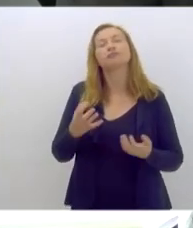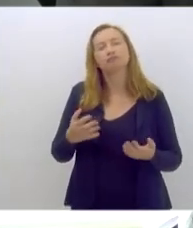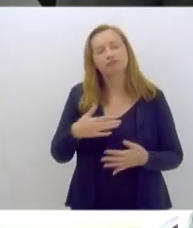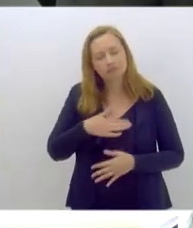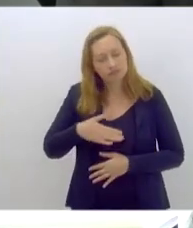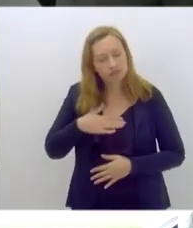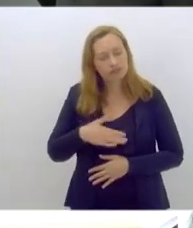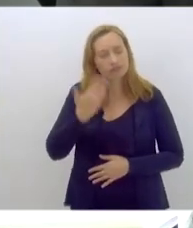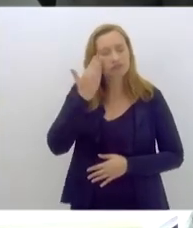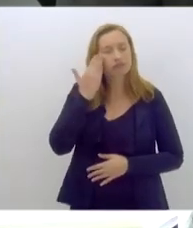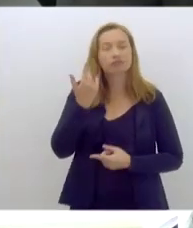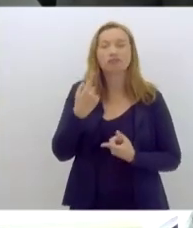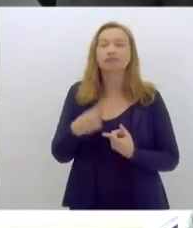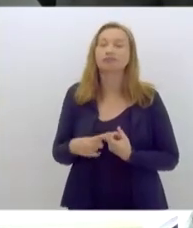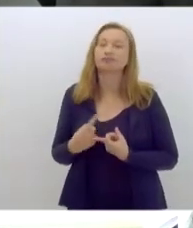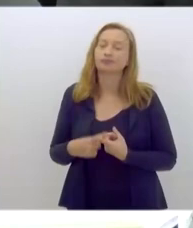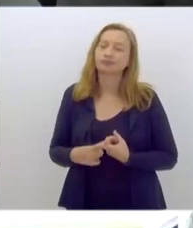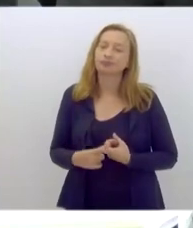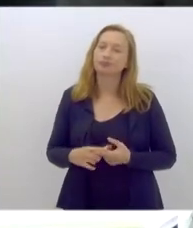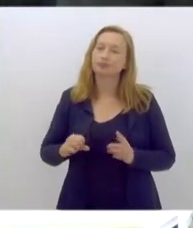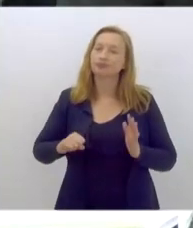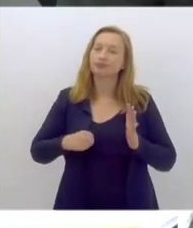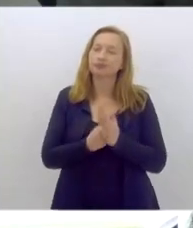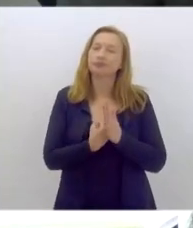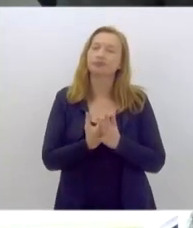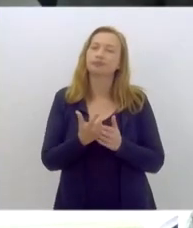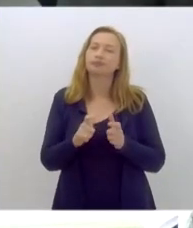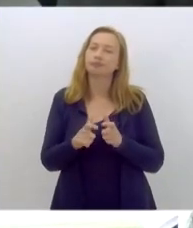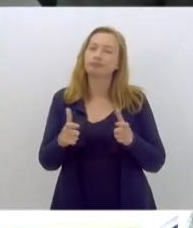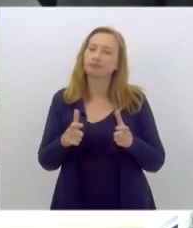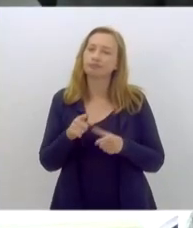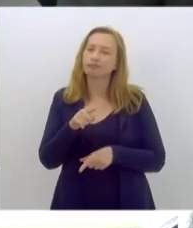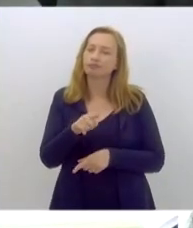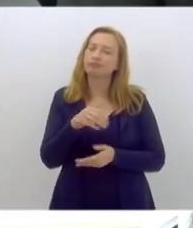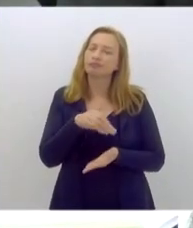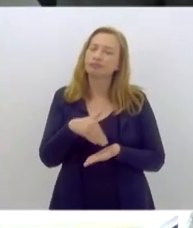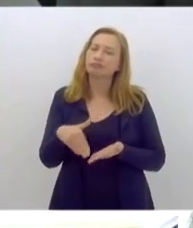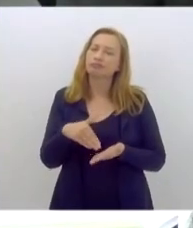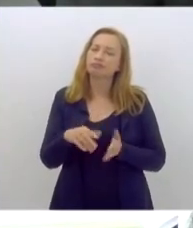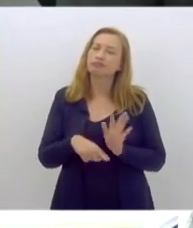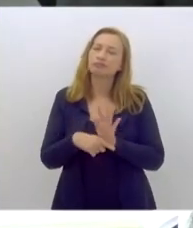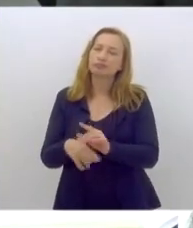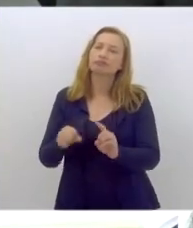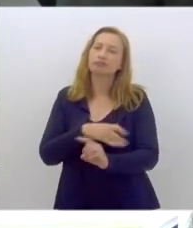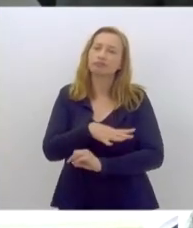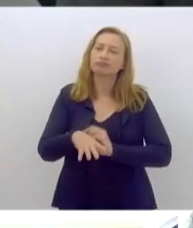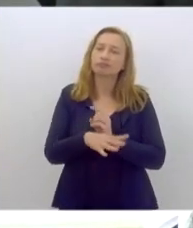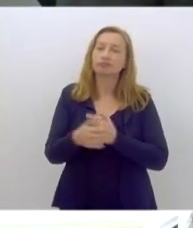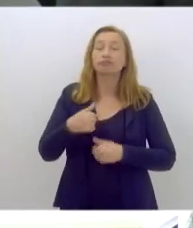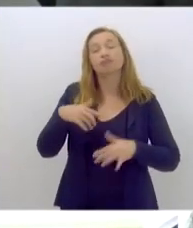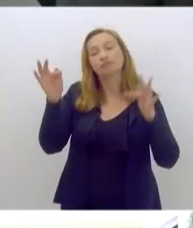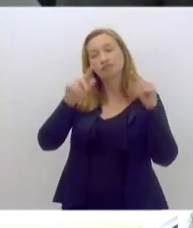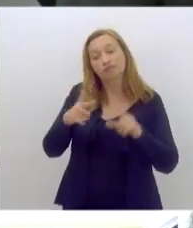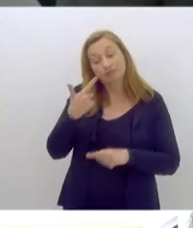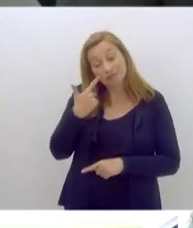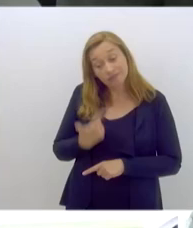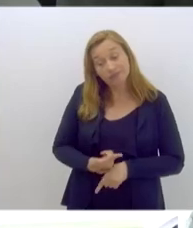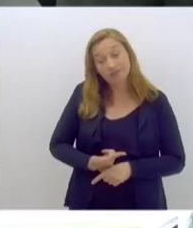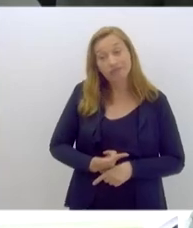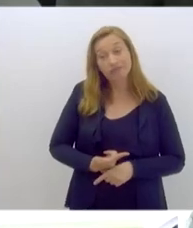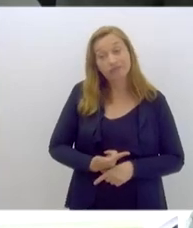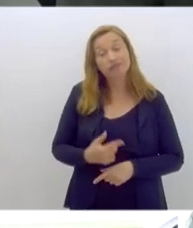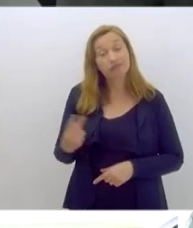de entender porque esse Impacto Tão grande aí na Secretaria de Assistência Social Fiquei até feliz de ver aqui